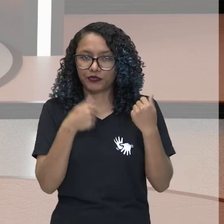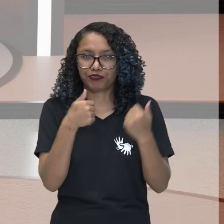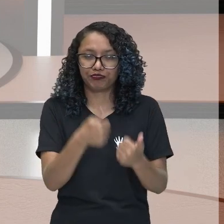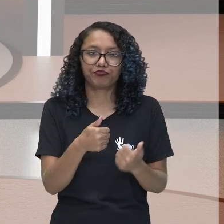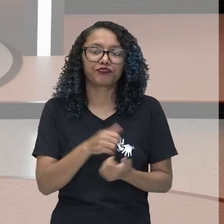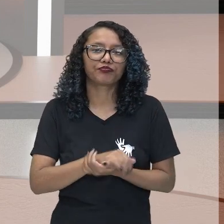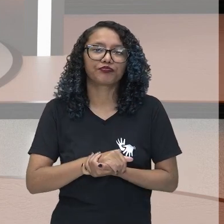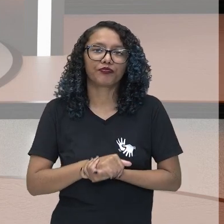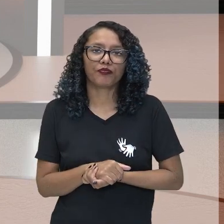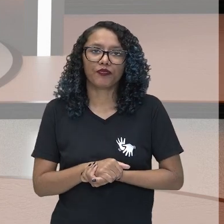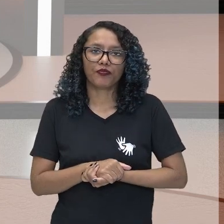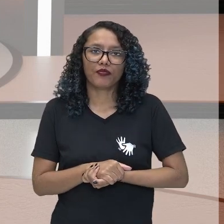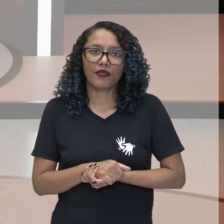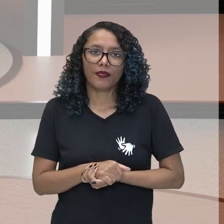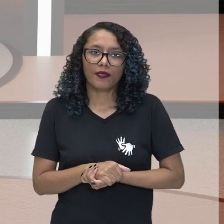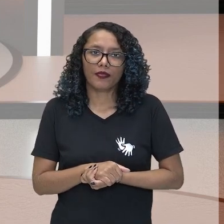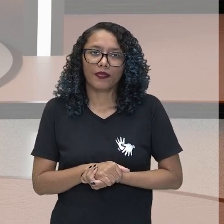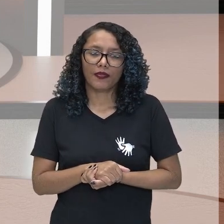ali mais de